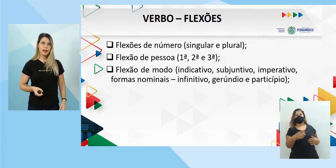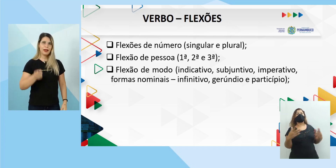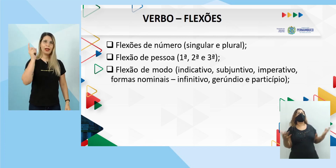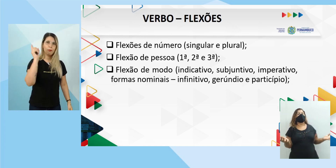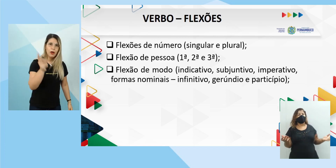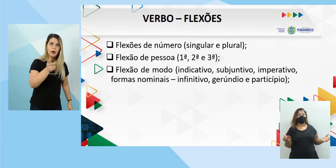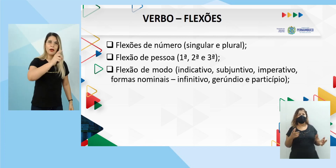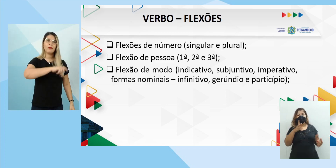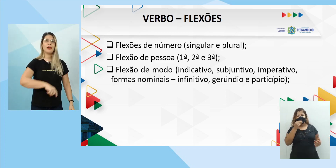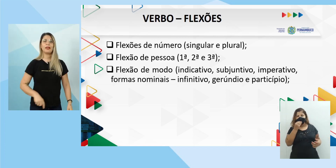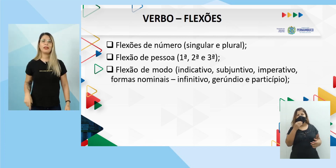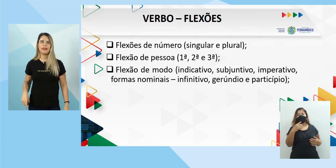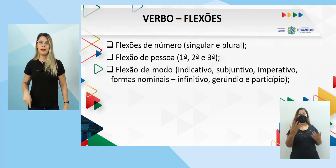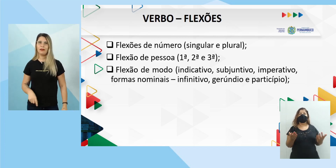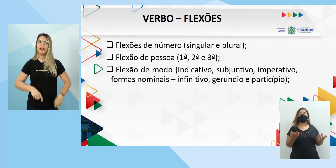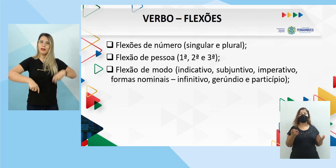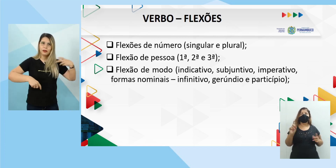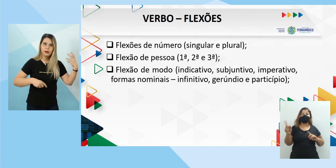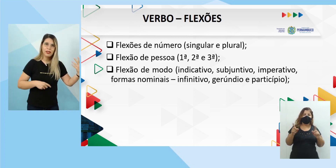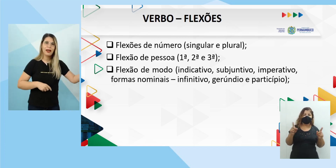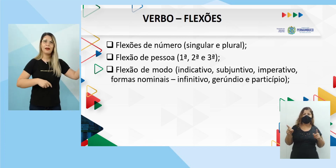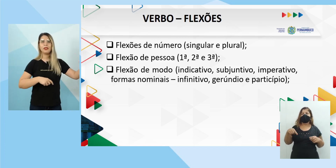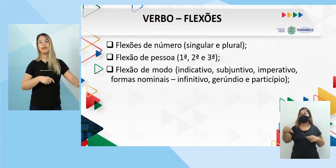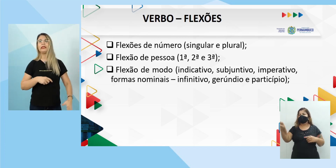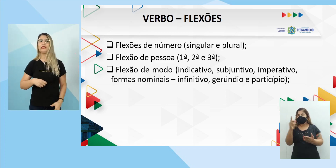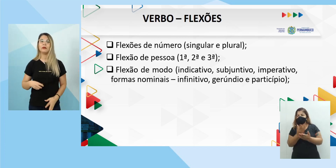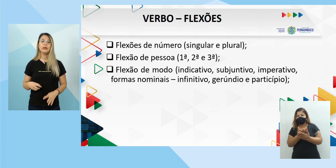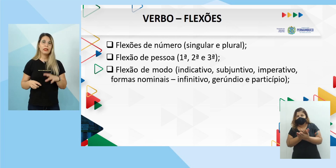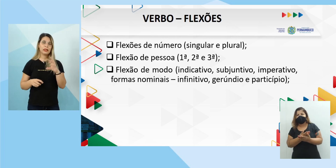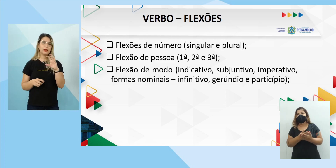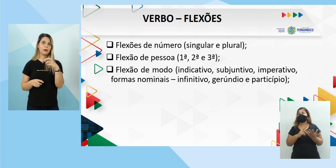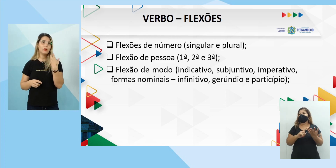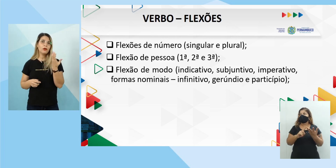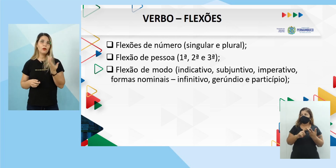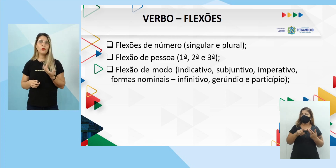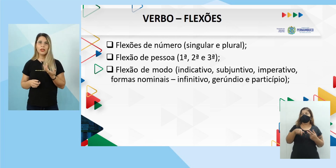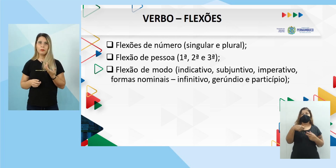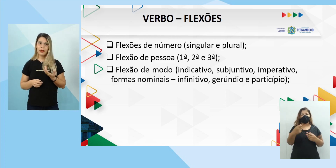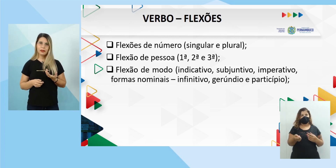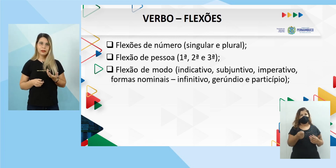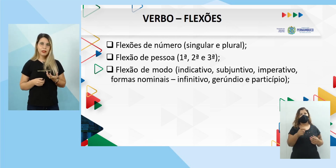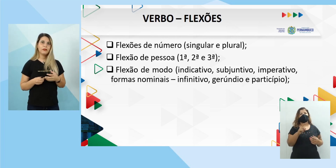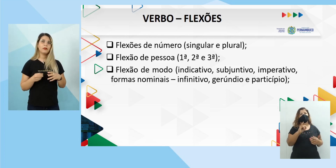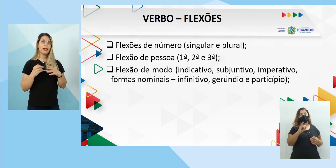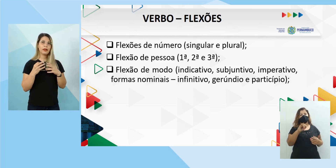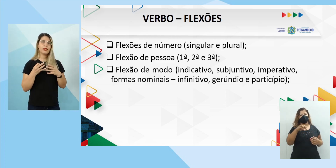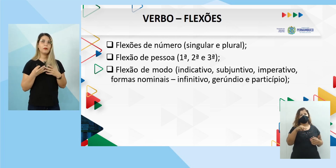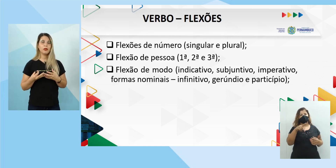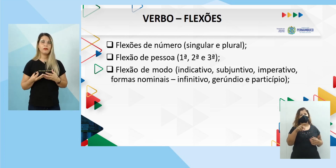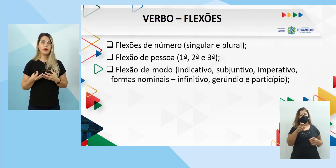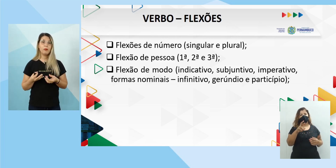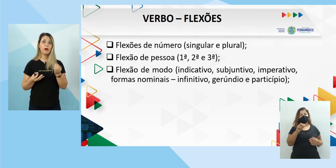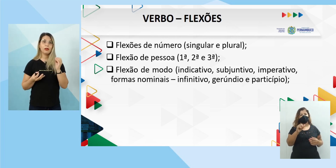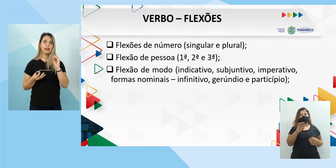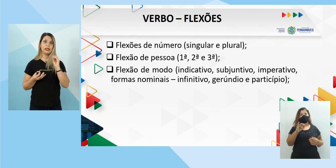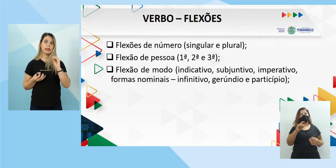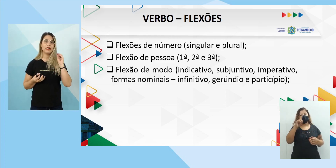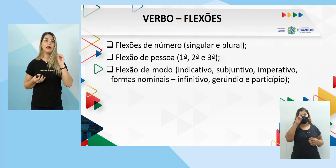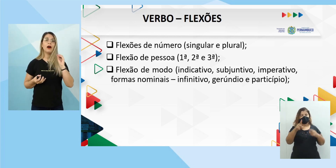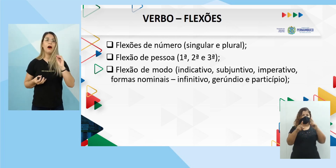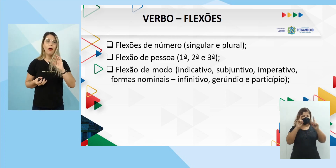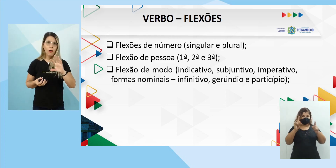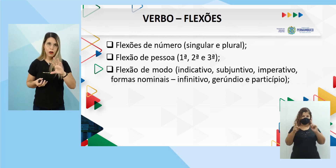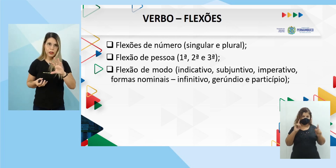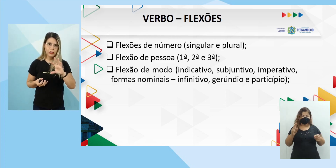José. Cala a boca, Maria. Vai estudar, menino. Então, o imperativo é aquele modo verbal que